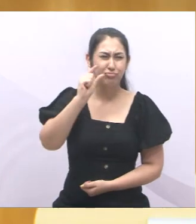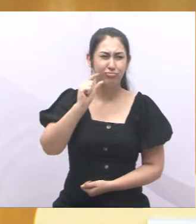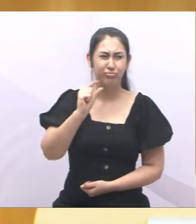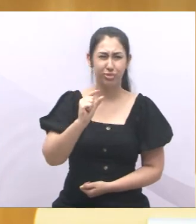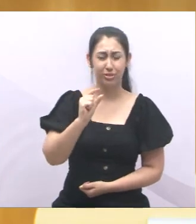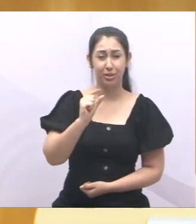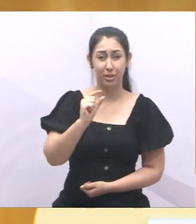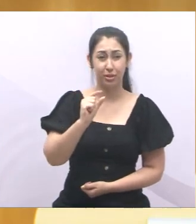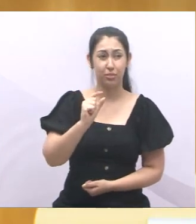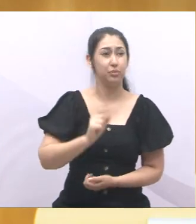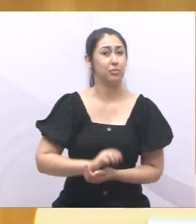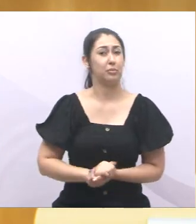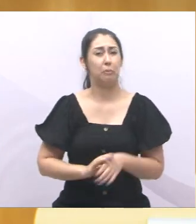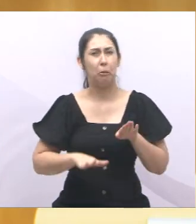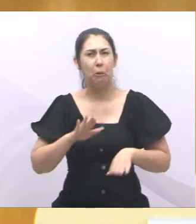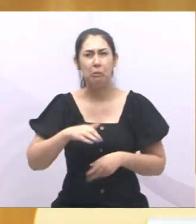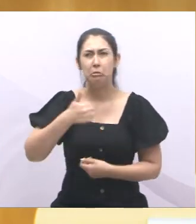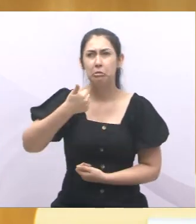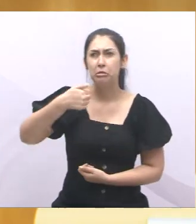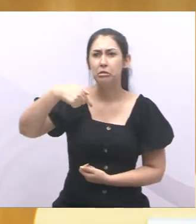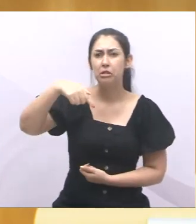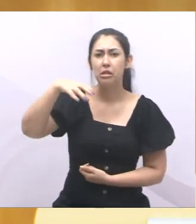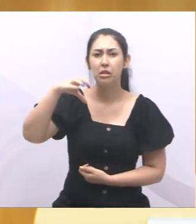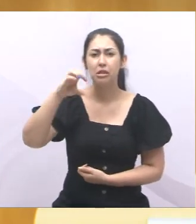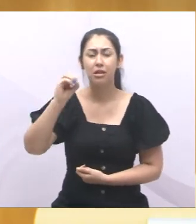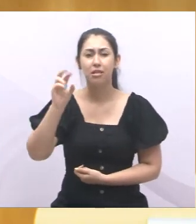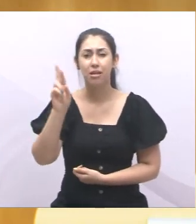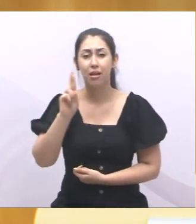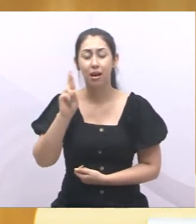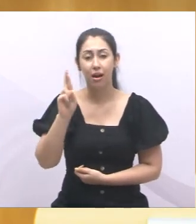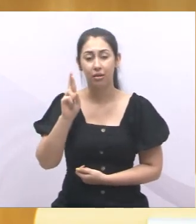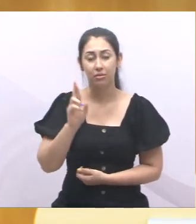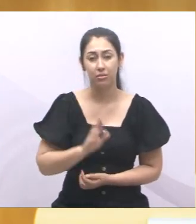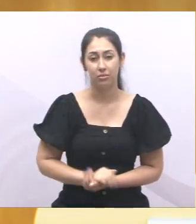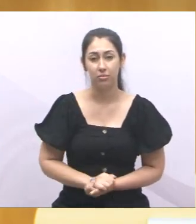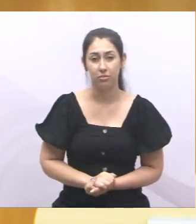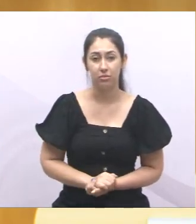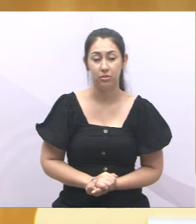R$ 170 por mês.